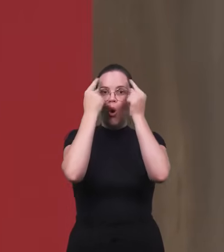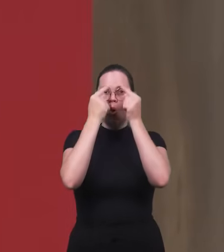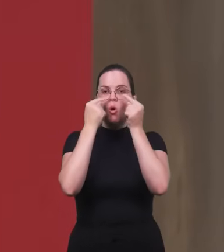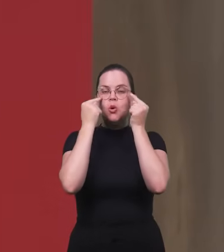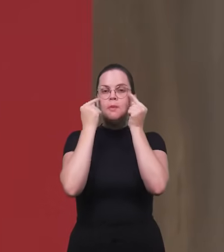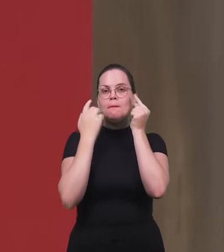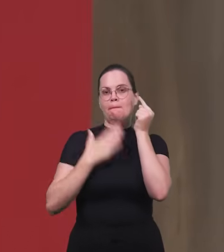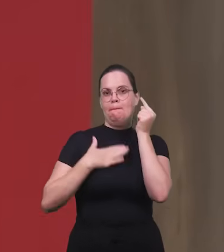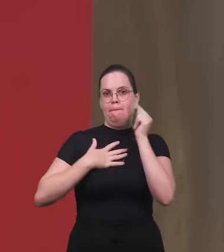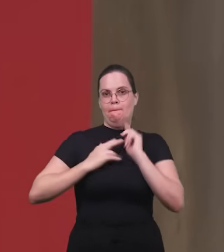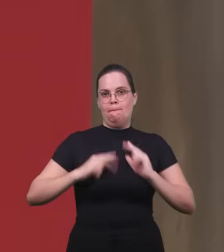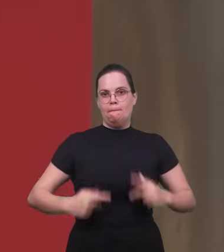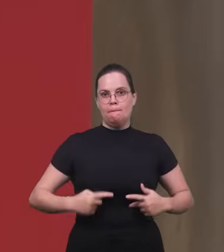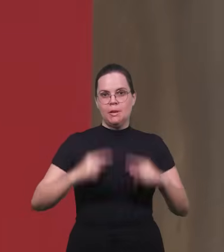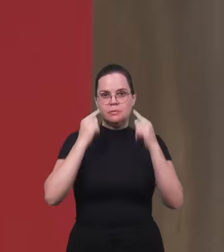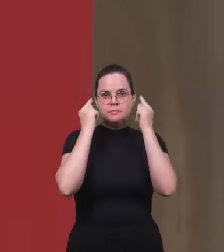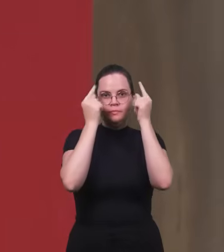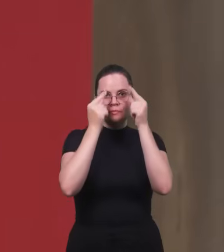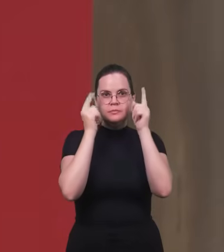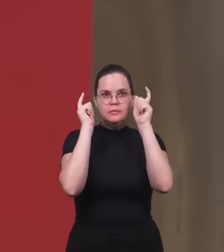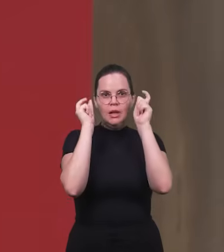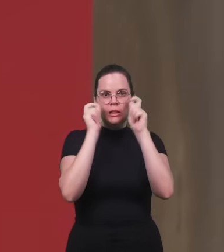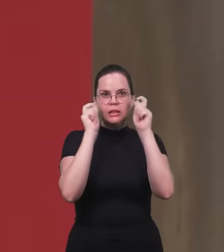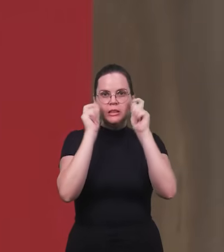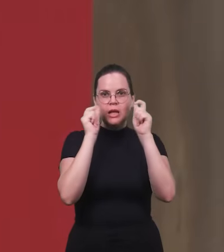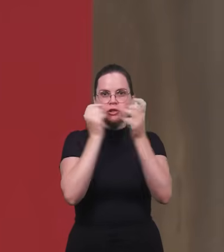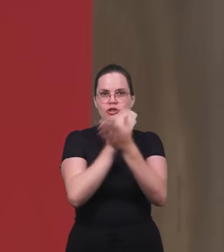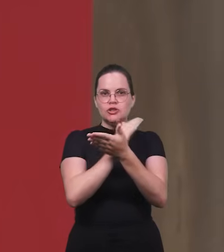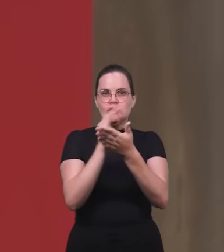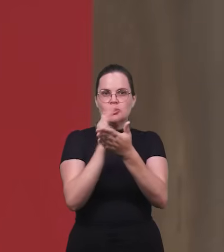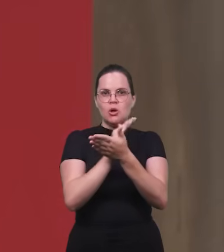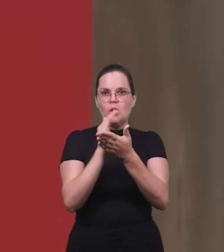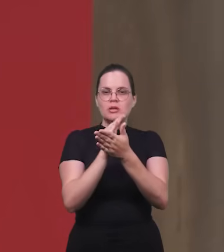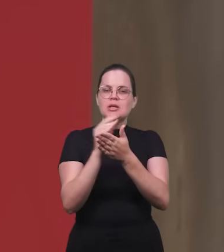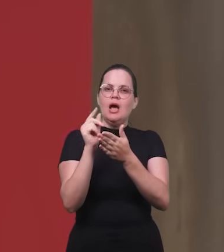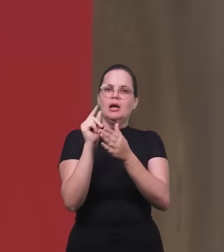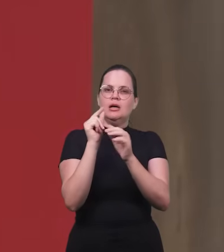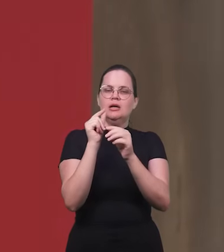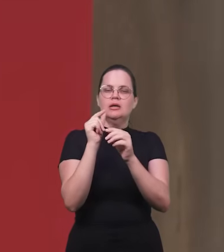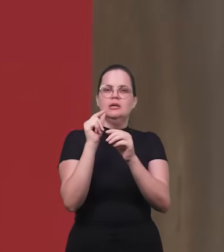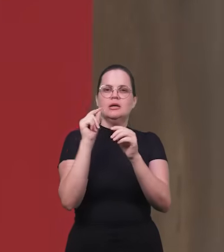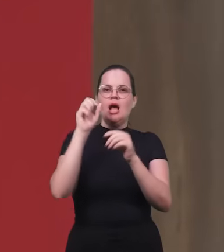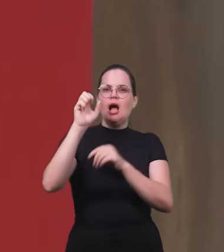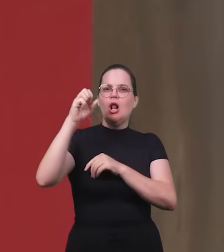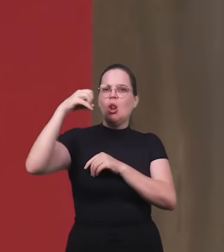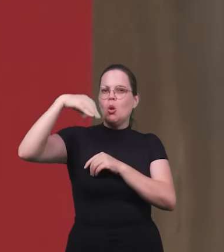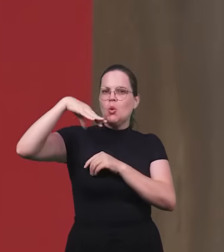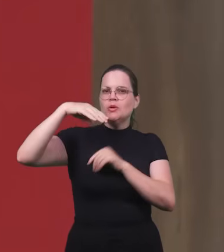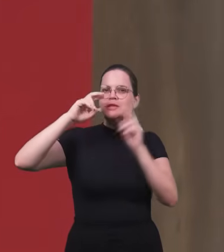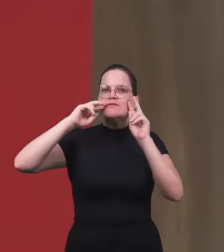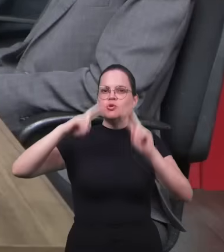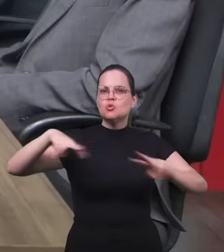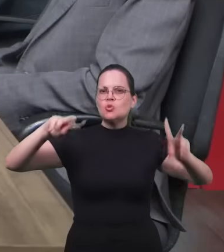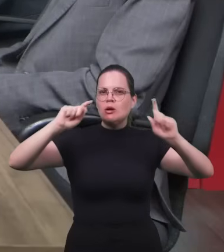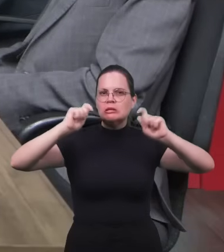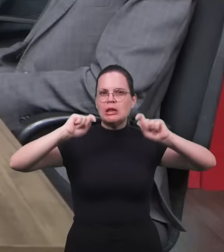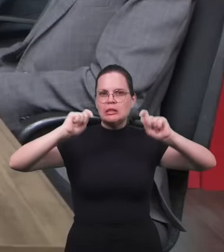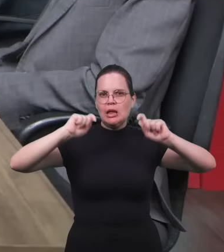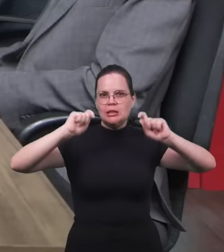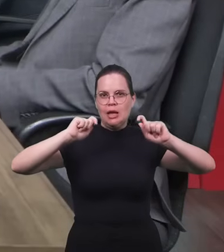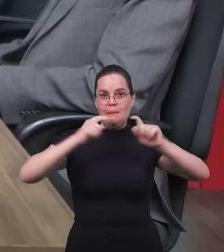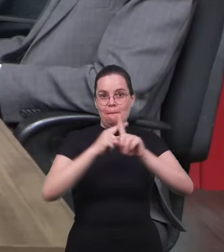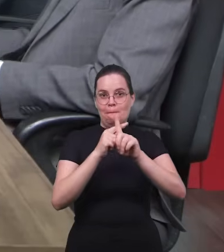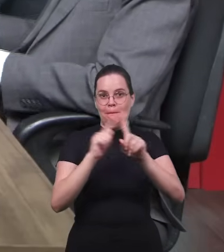gente consegue identificar uma pequena fração do espectro eletromagnético, a luz visível. Só que, quando a gente vai observar isso